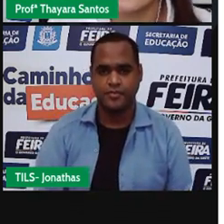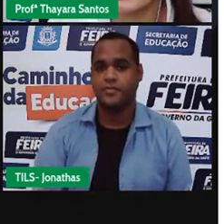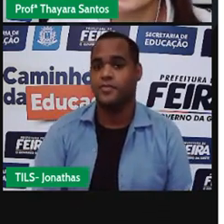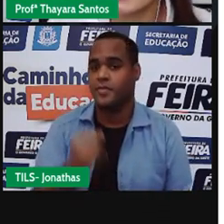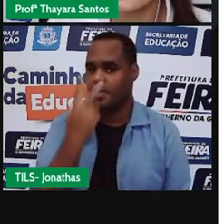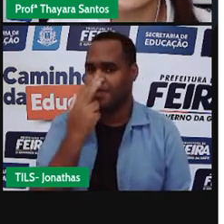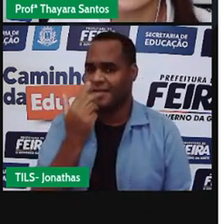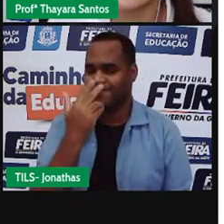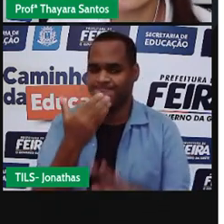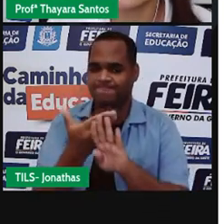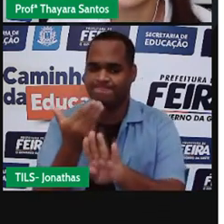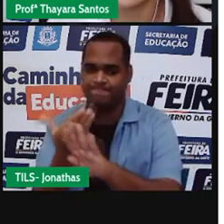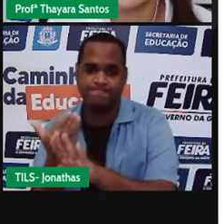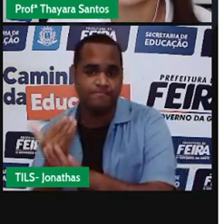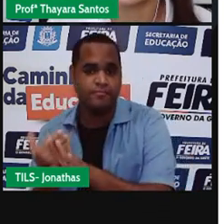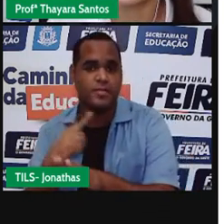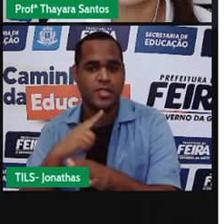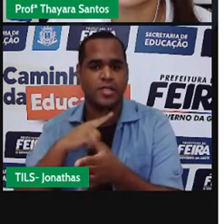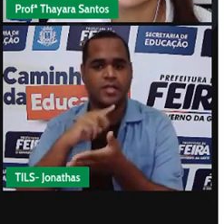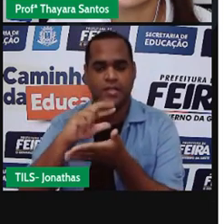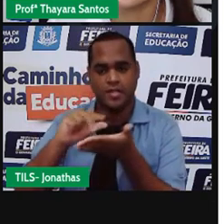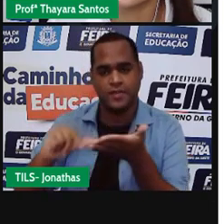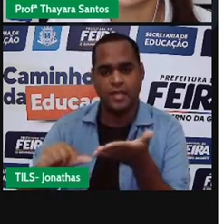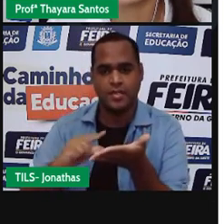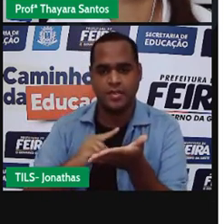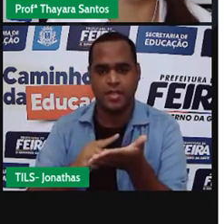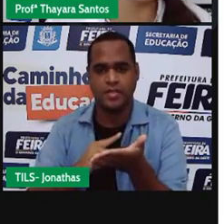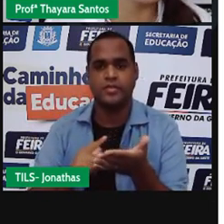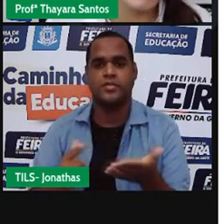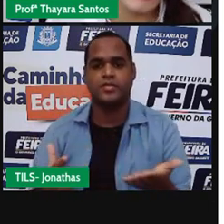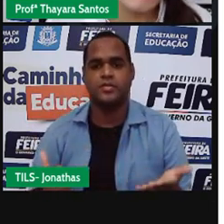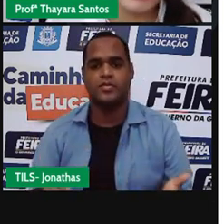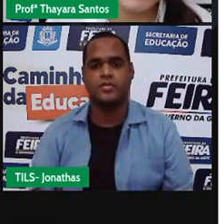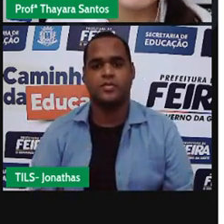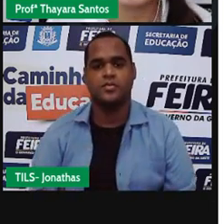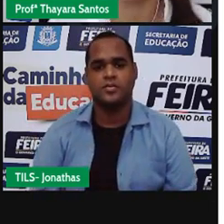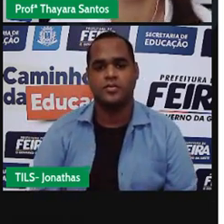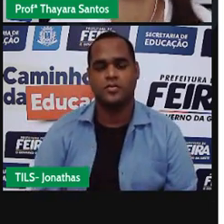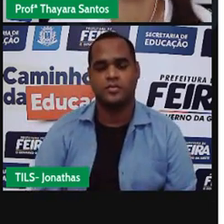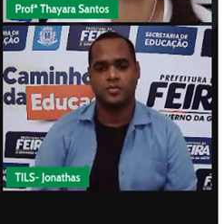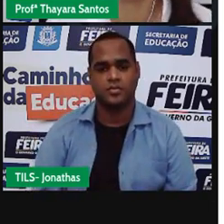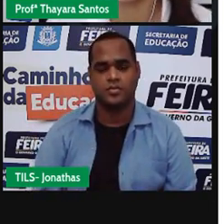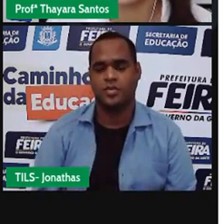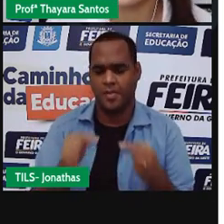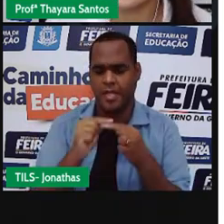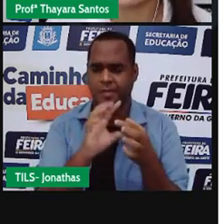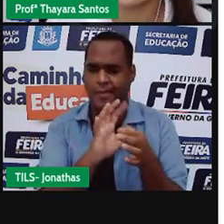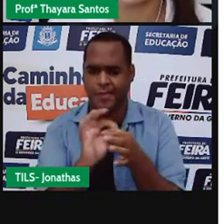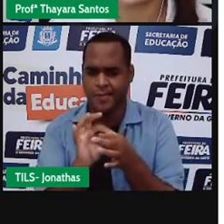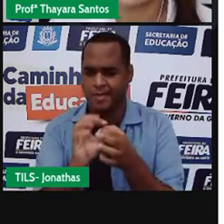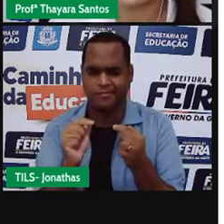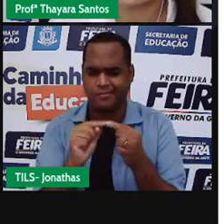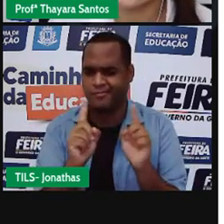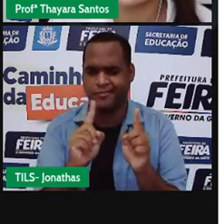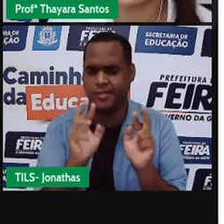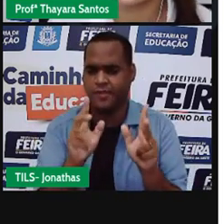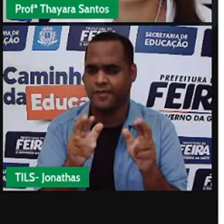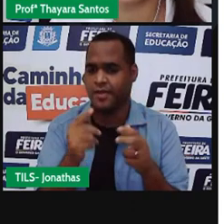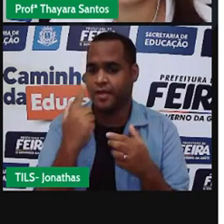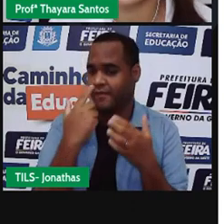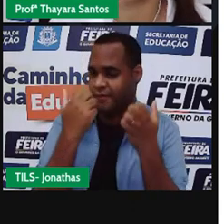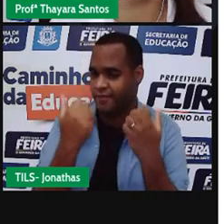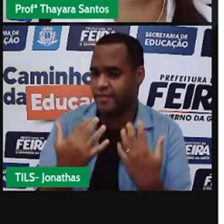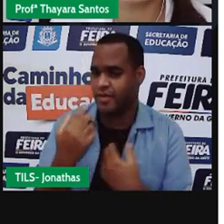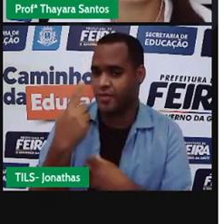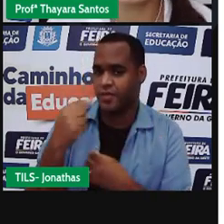muito afastadas e tem forma variável. Deixa eu ver aqui. Não é o par correspondente. Só que, claro, eu já dei um spoilerzinho aí